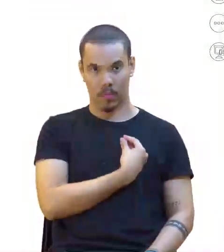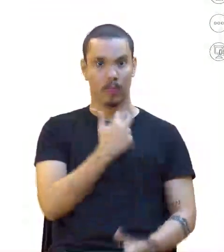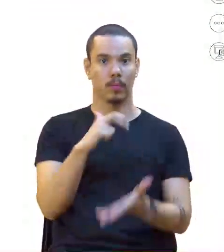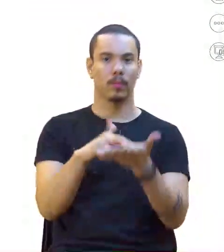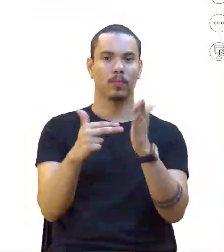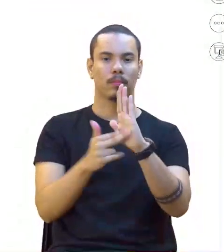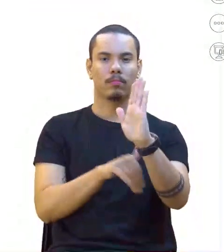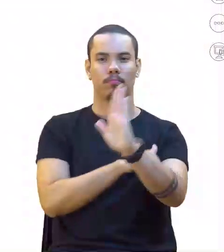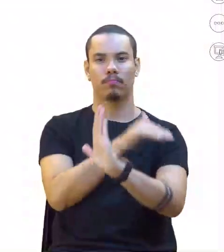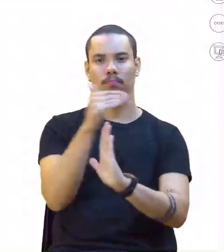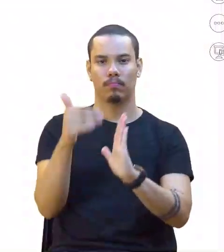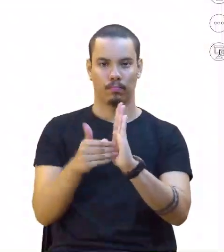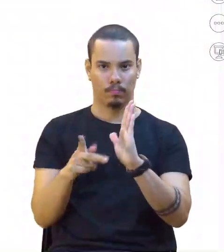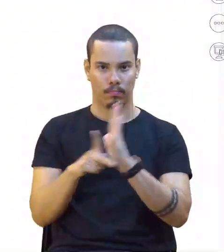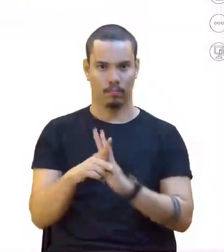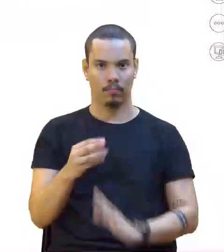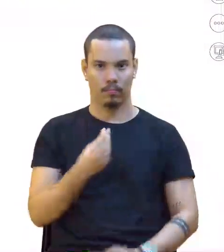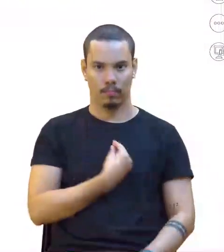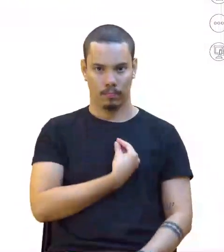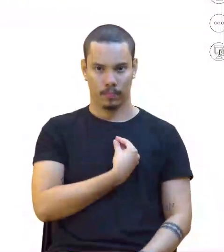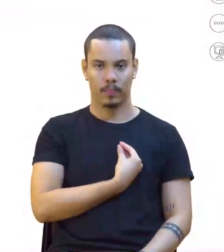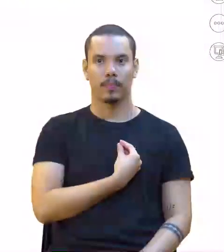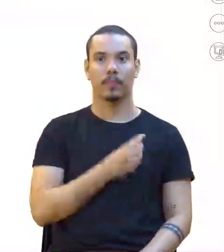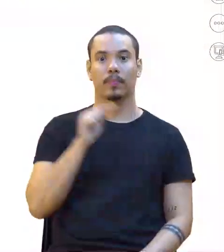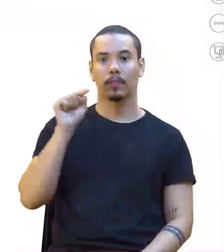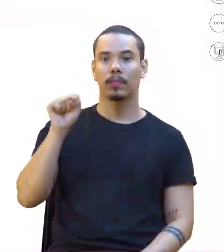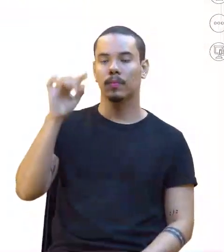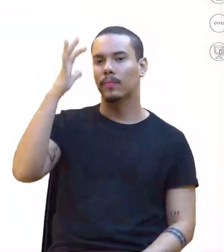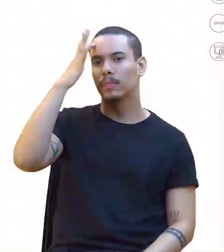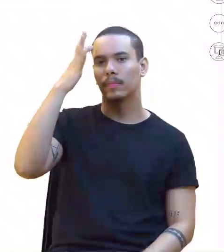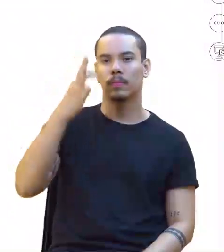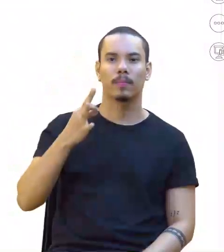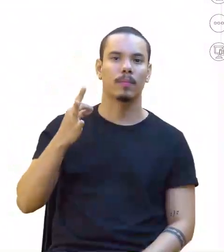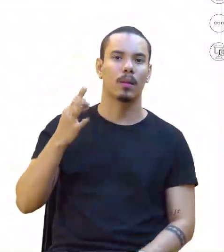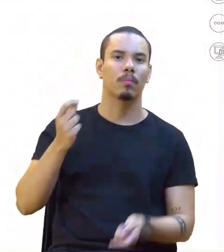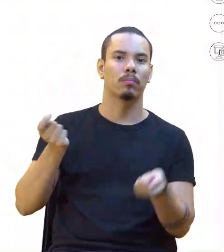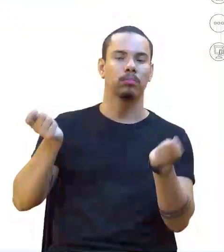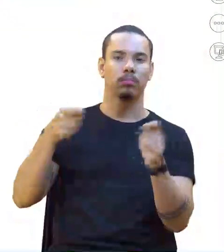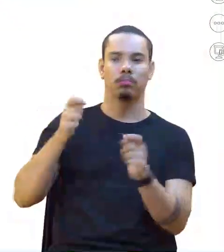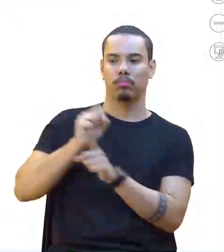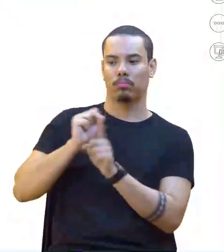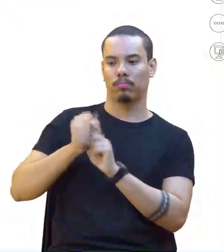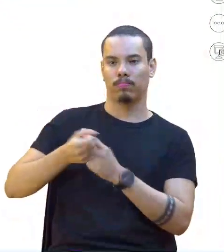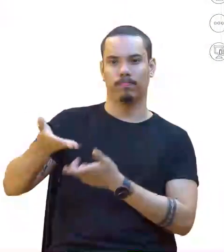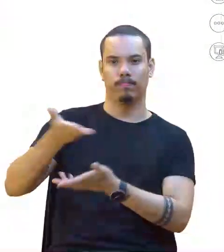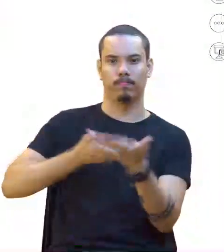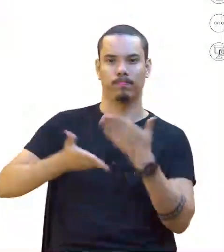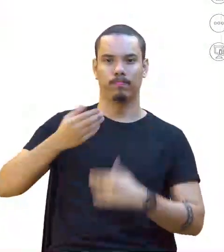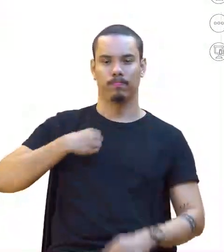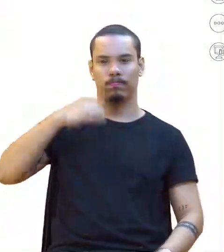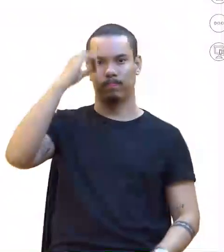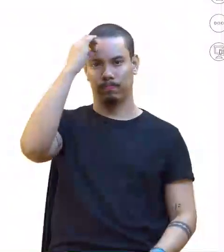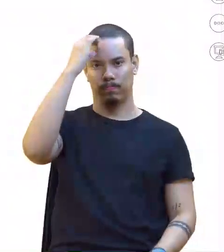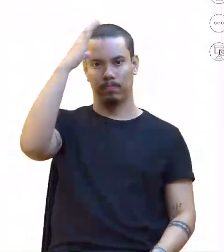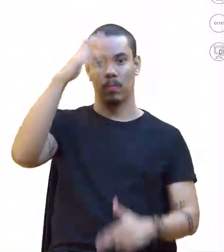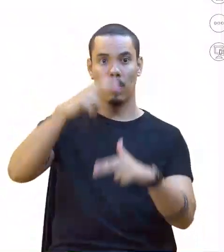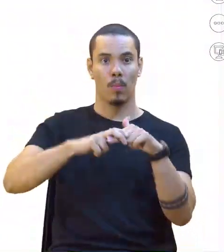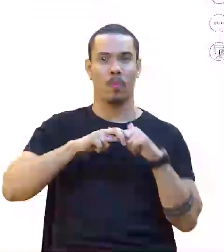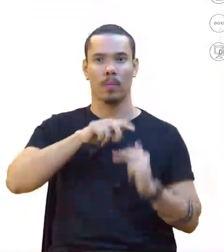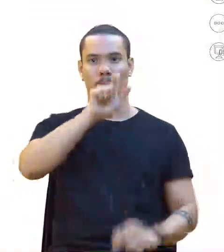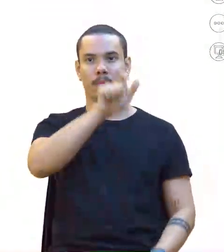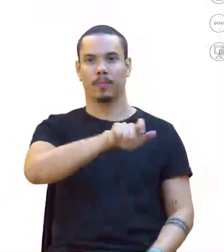para ela. Esse entendimento, ele é construído socialmente, né? Então, cada indivíduo,